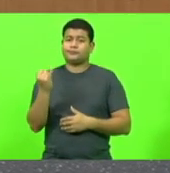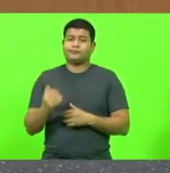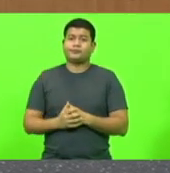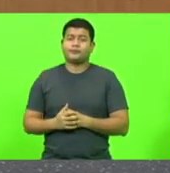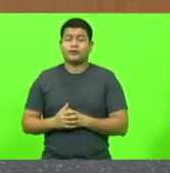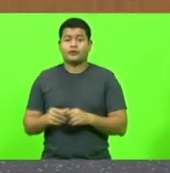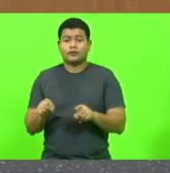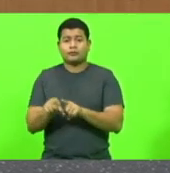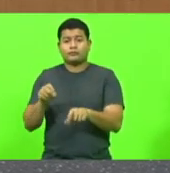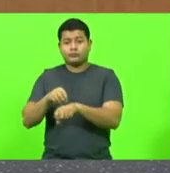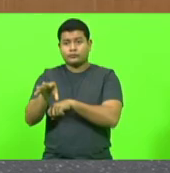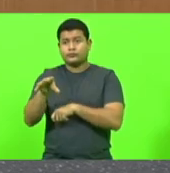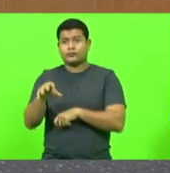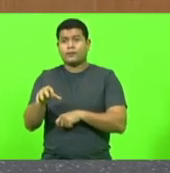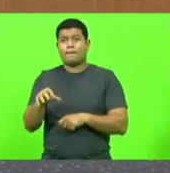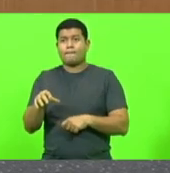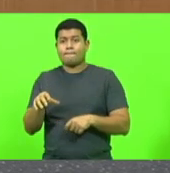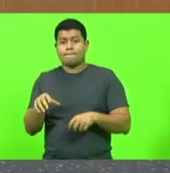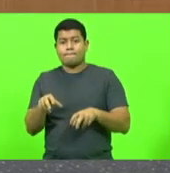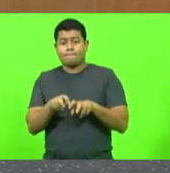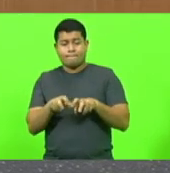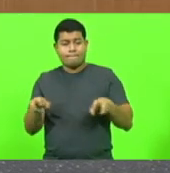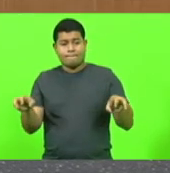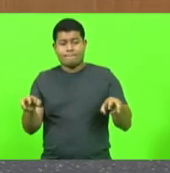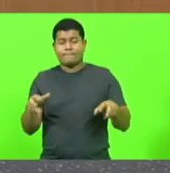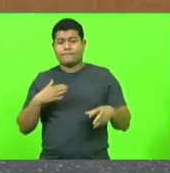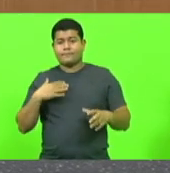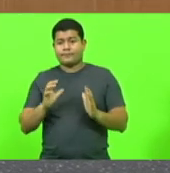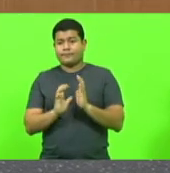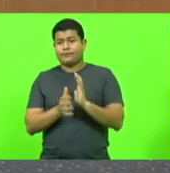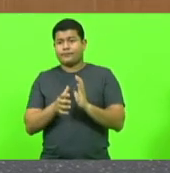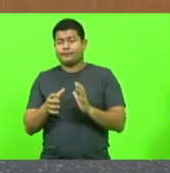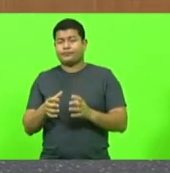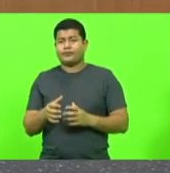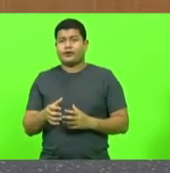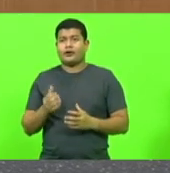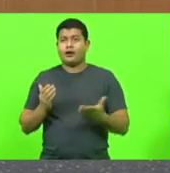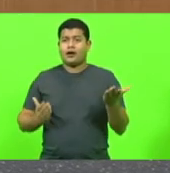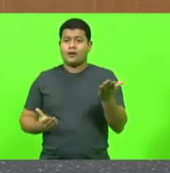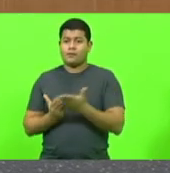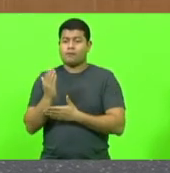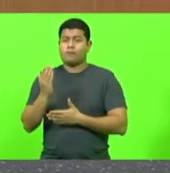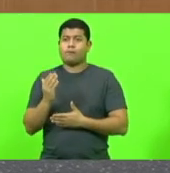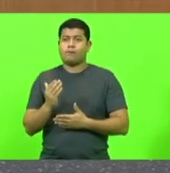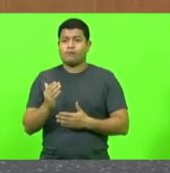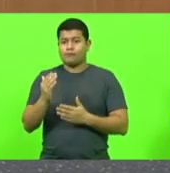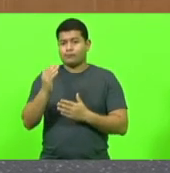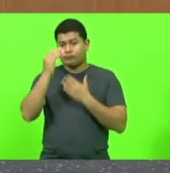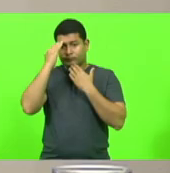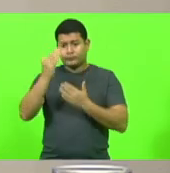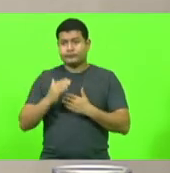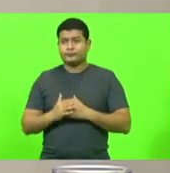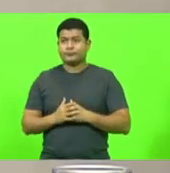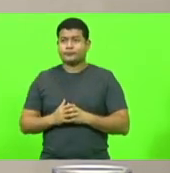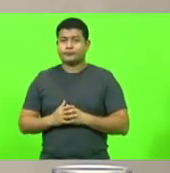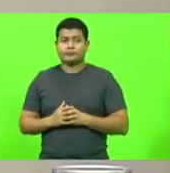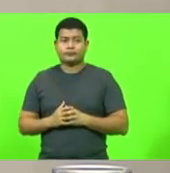sugerir aqui a bancada até o voto também pela aprovação. Obrigado.